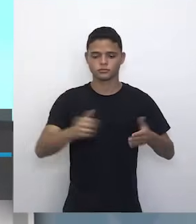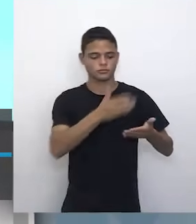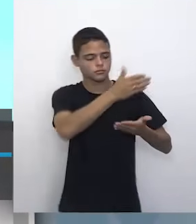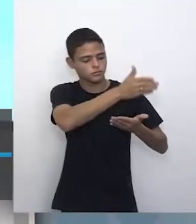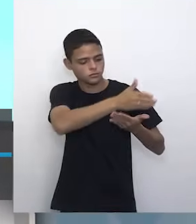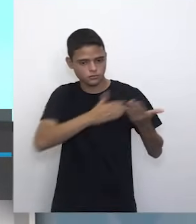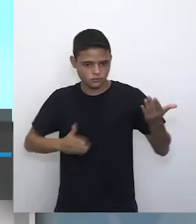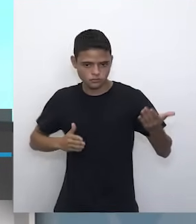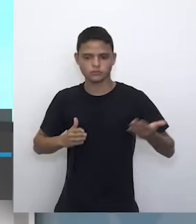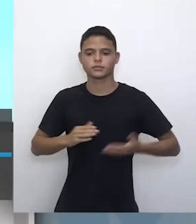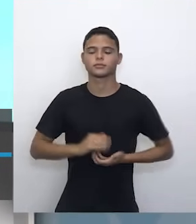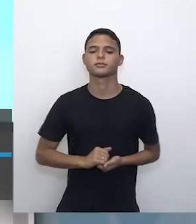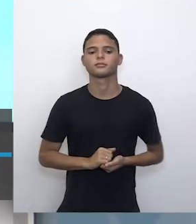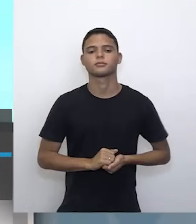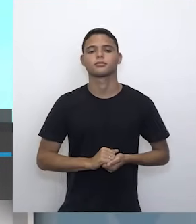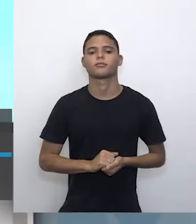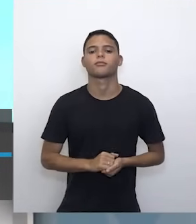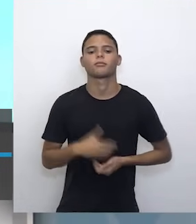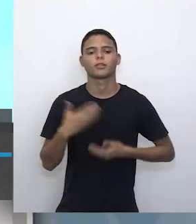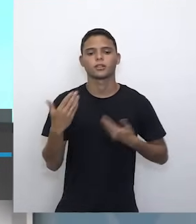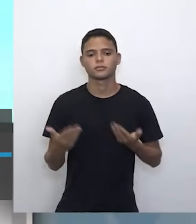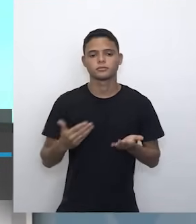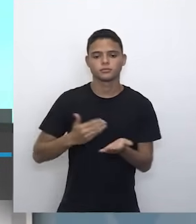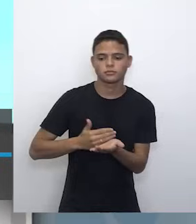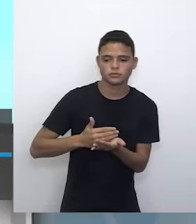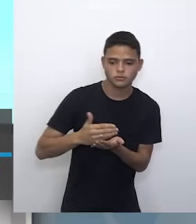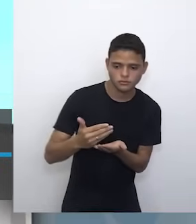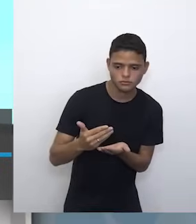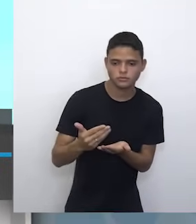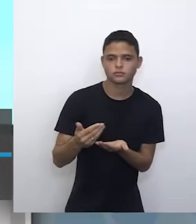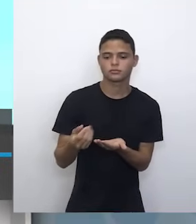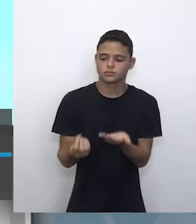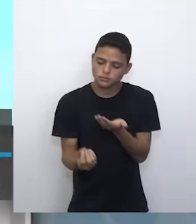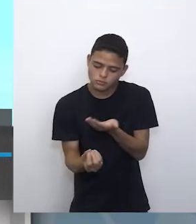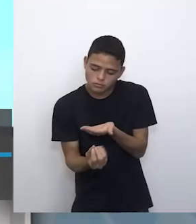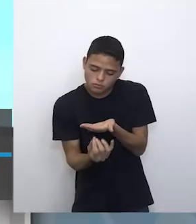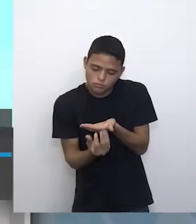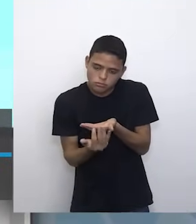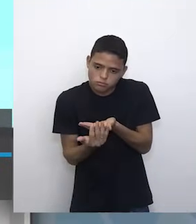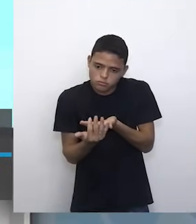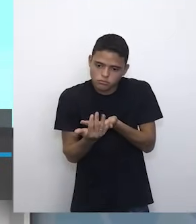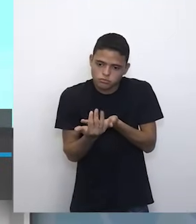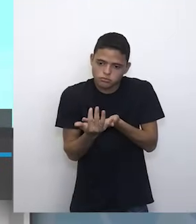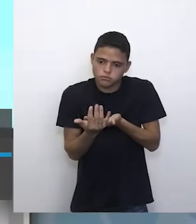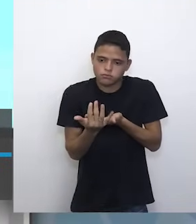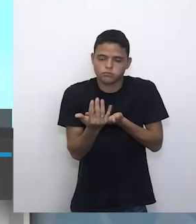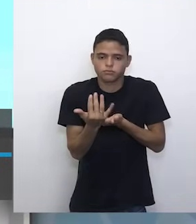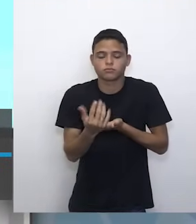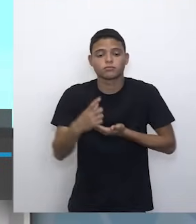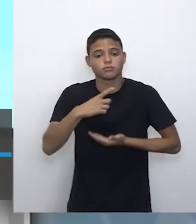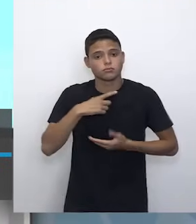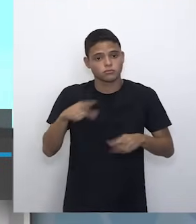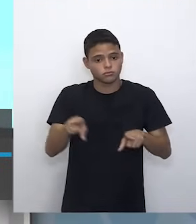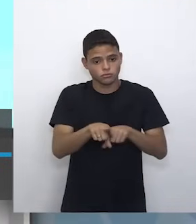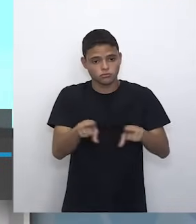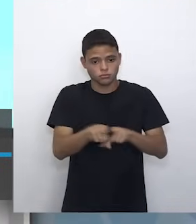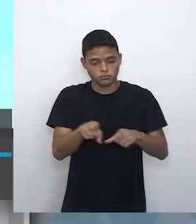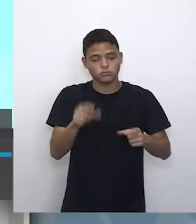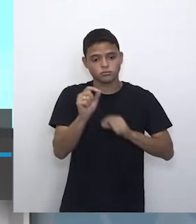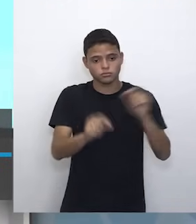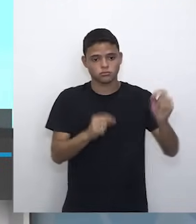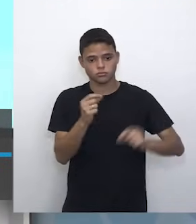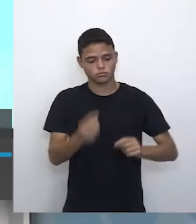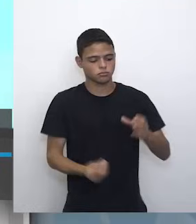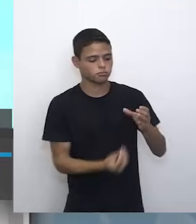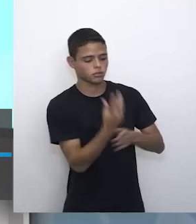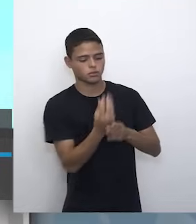por fragmentação, né? E aí começou a brotar, né? Porque tem também a reprodução por brotamento,